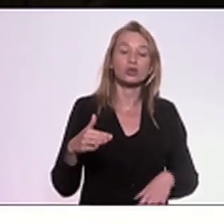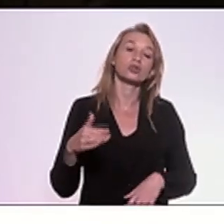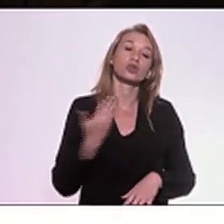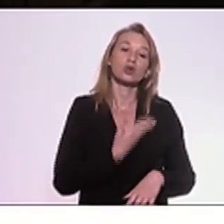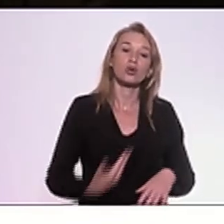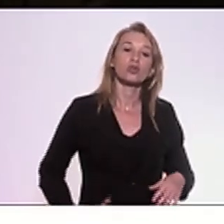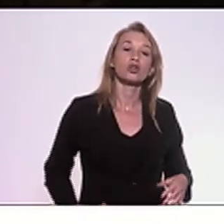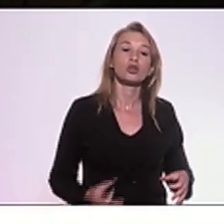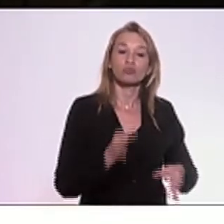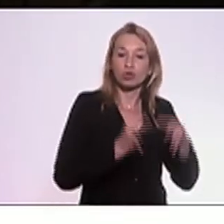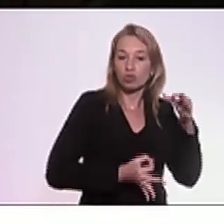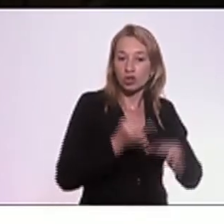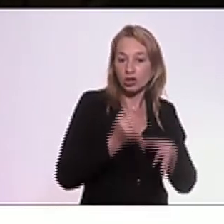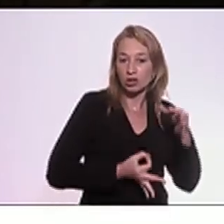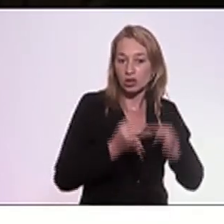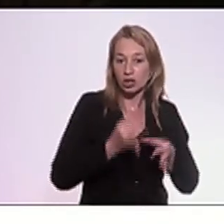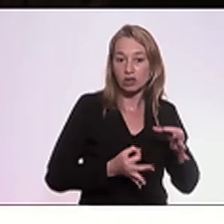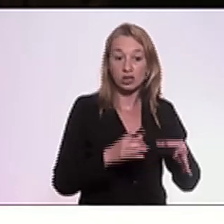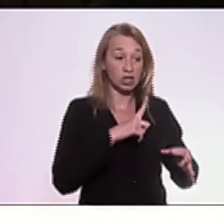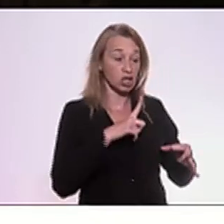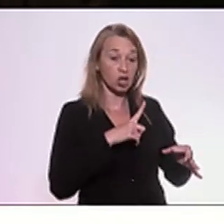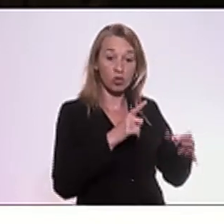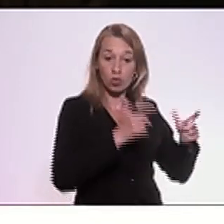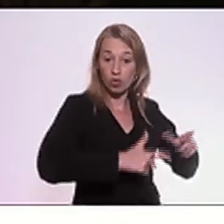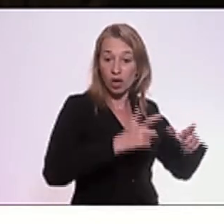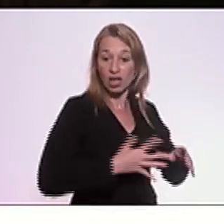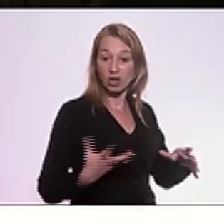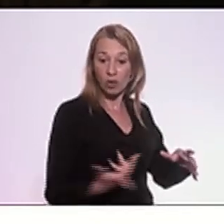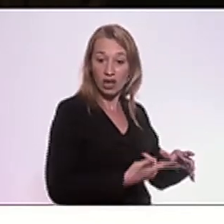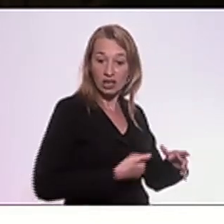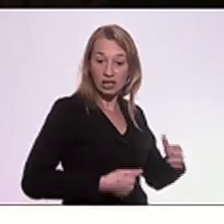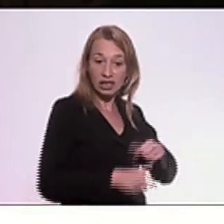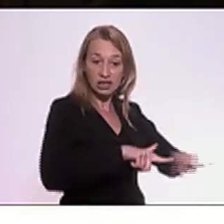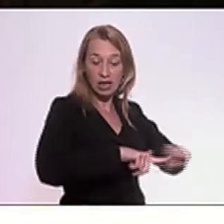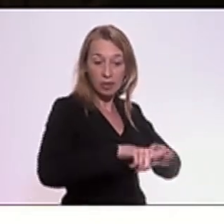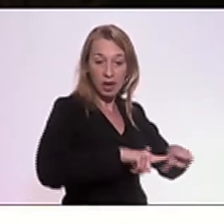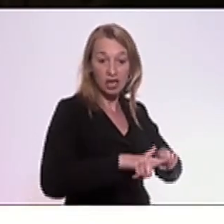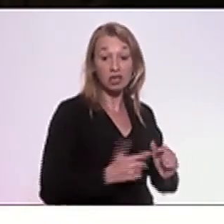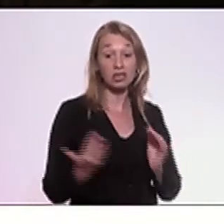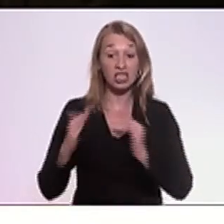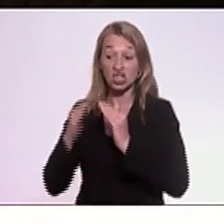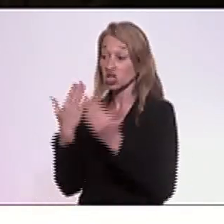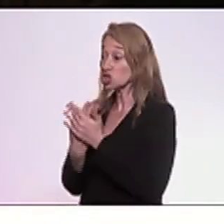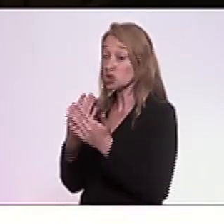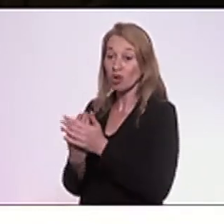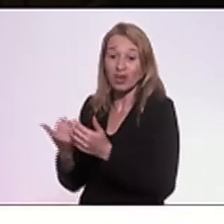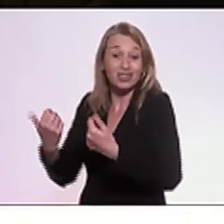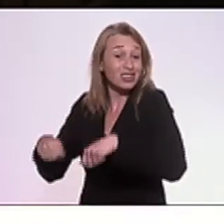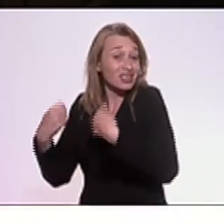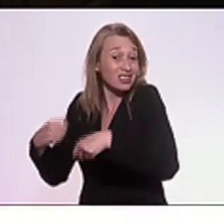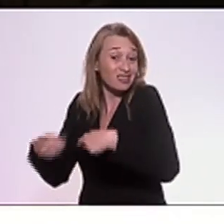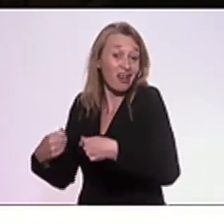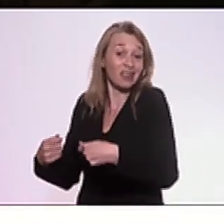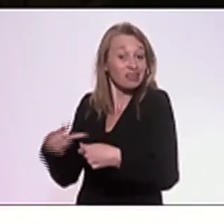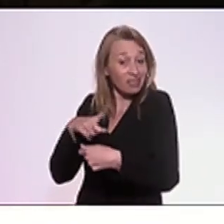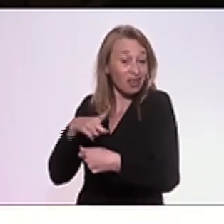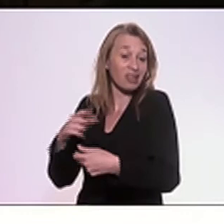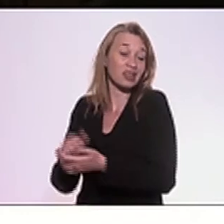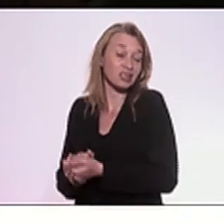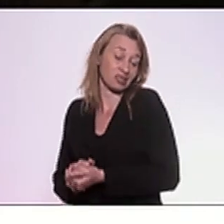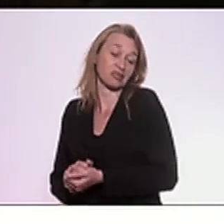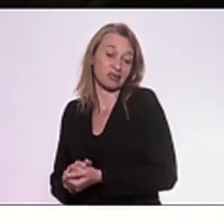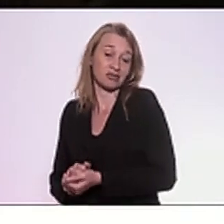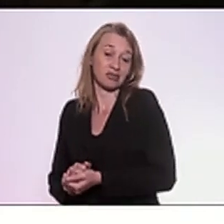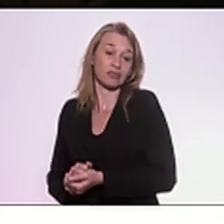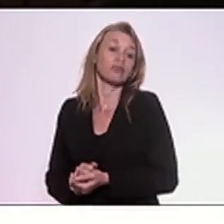ter um ambiente exuberante de trabalho, enquanto nossas escolas estão passando por necessidades, enquanto nossos hospitais estaduais não têm dinheiro para ter